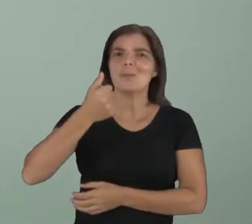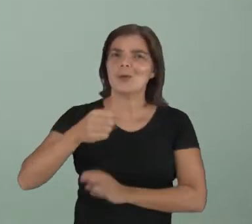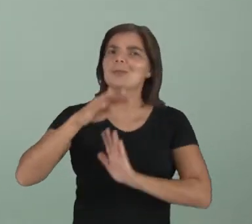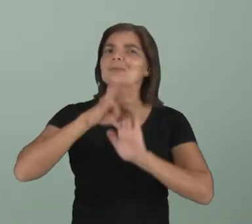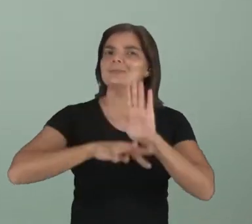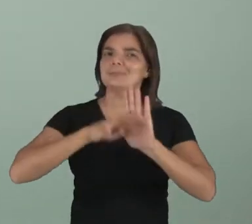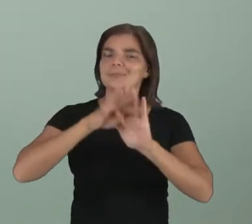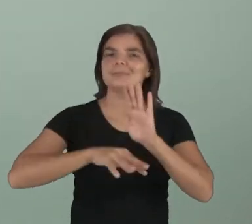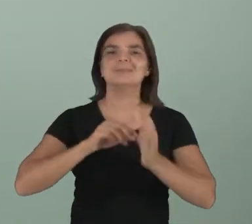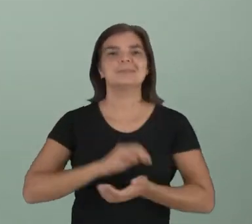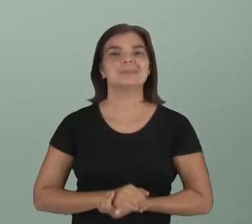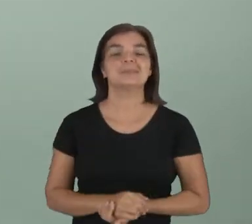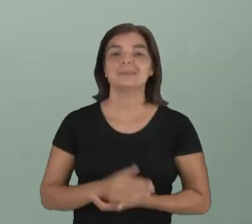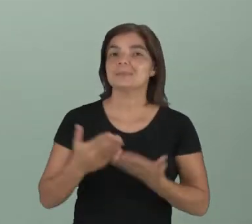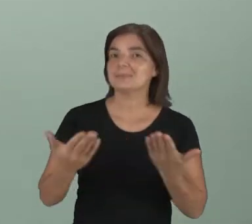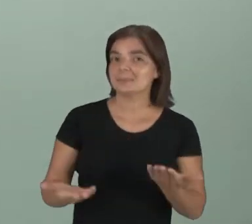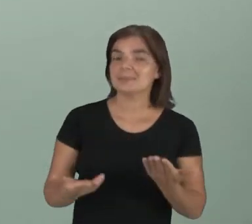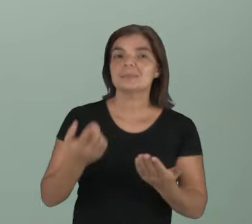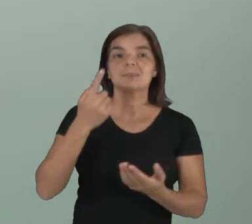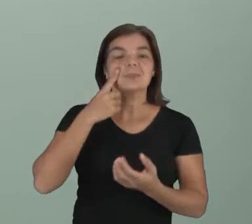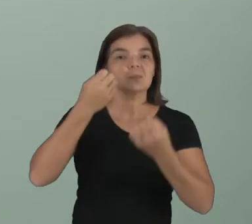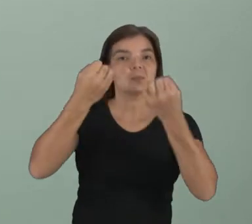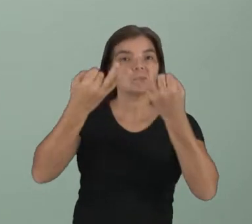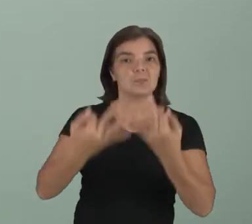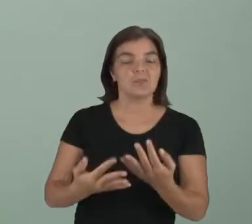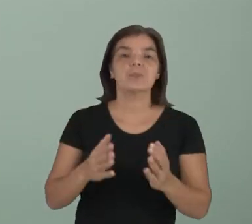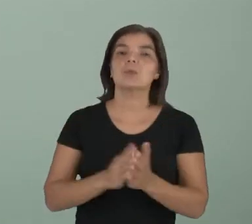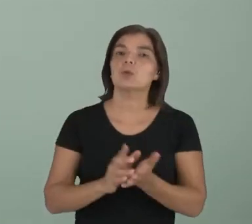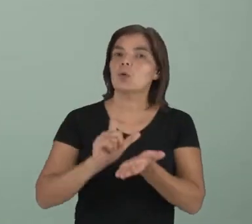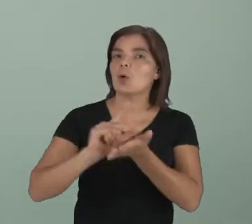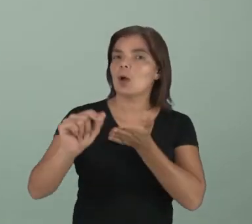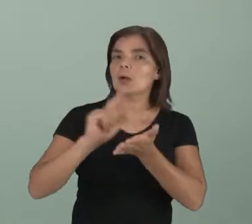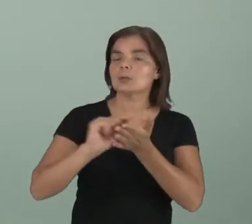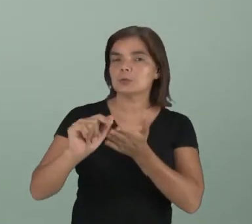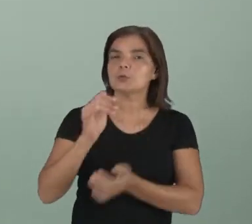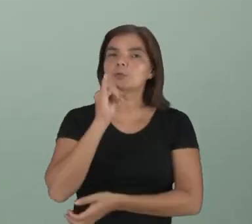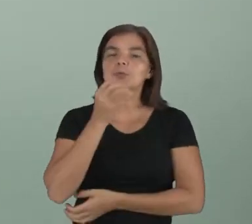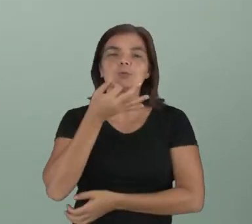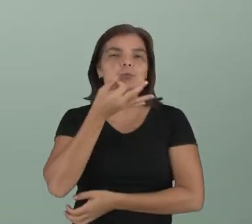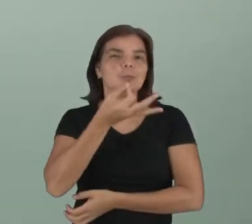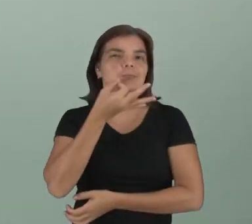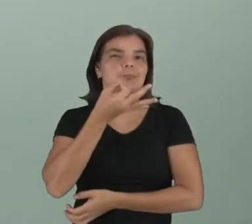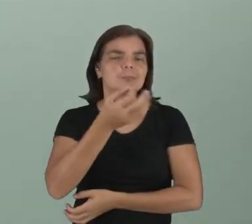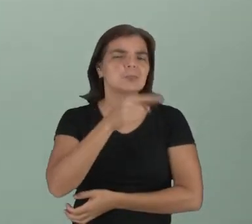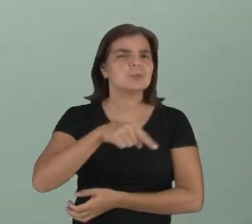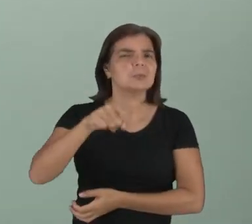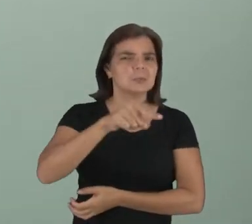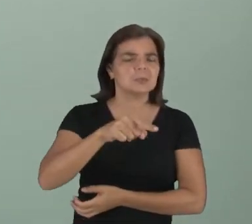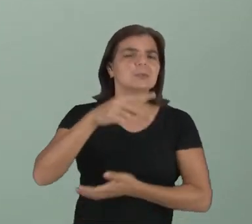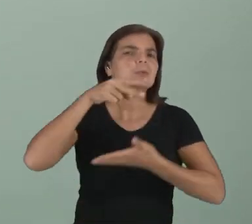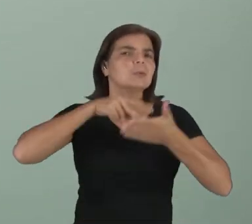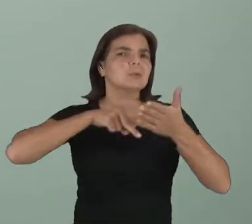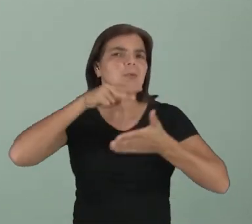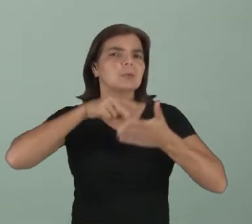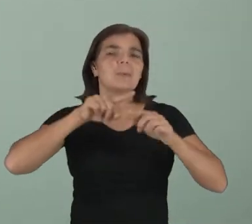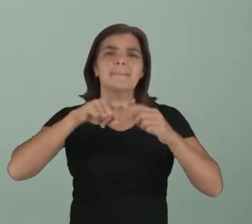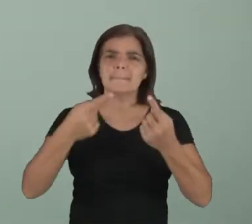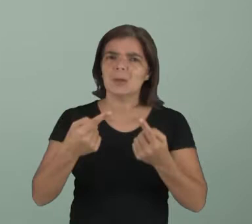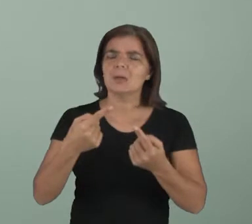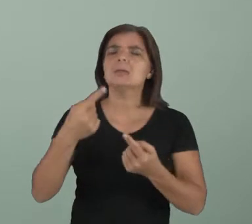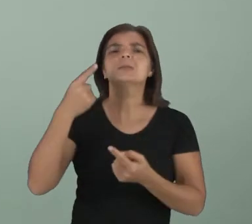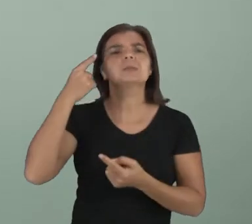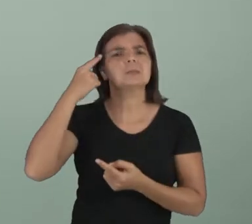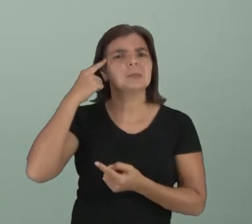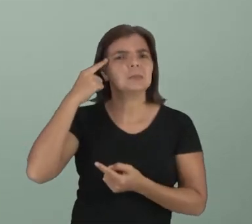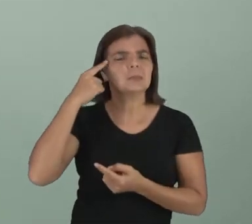um texto. No caso, nós vamos falar sobre o artigo de opinião. Você sai fazendo a leitura, mas você tem